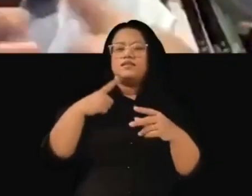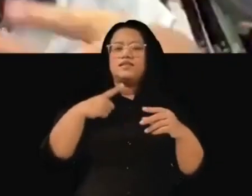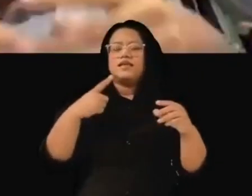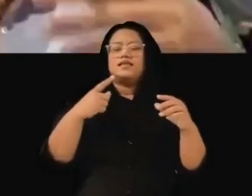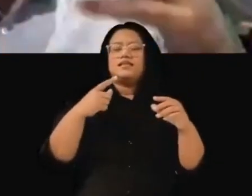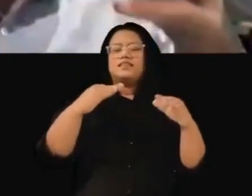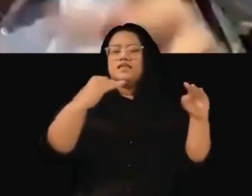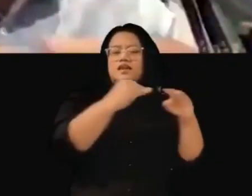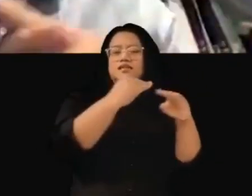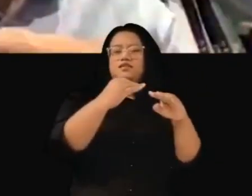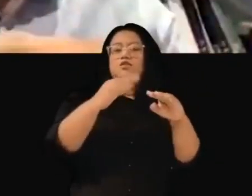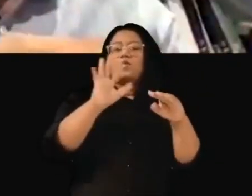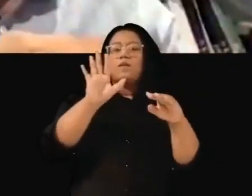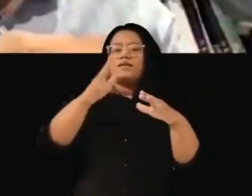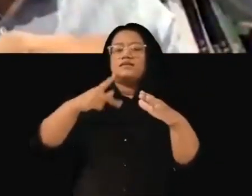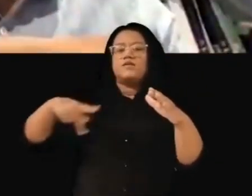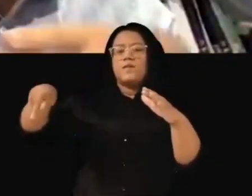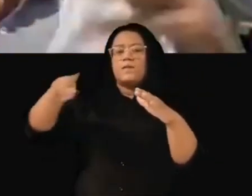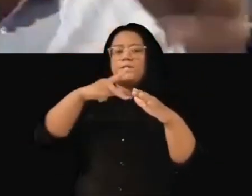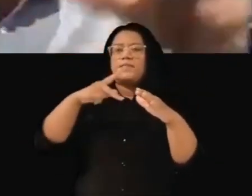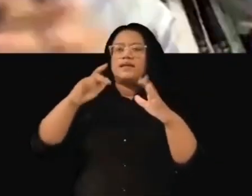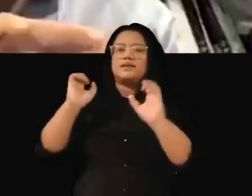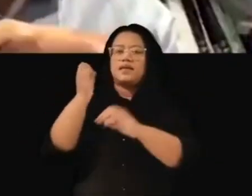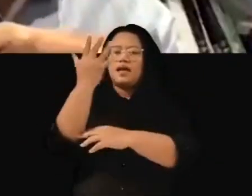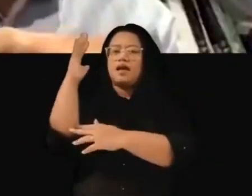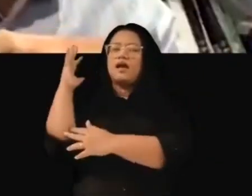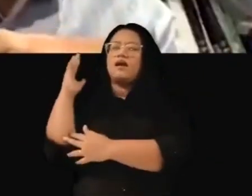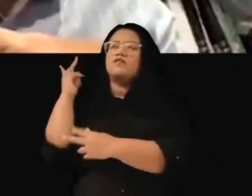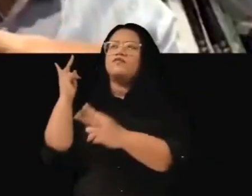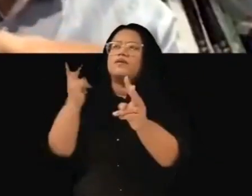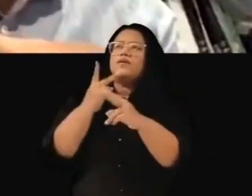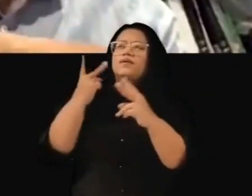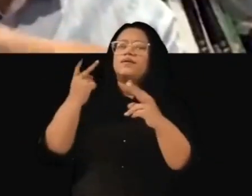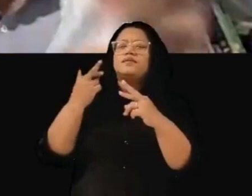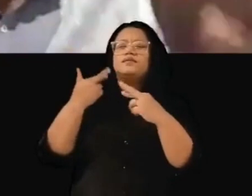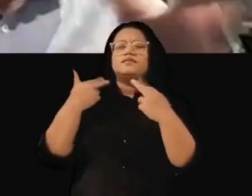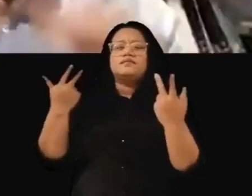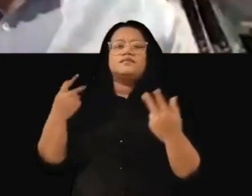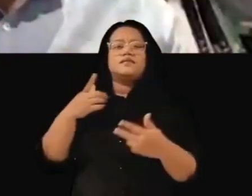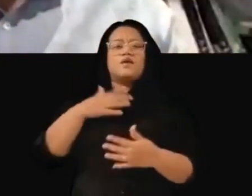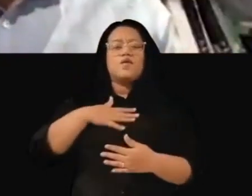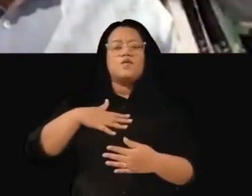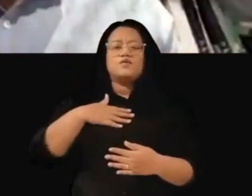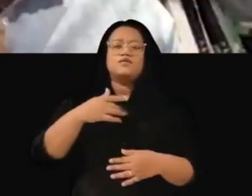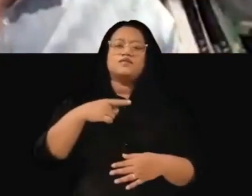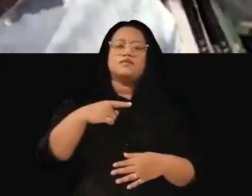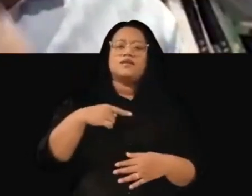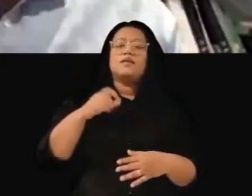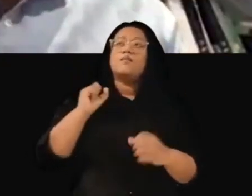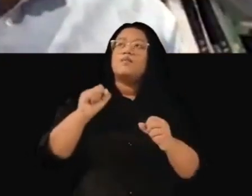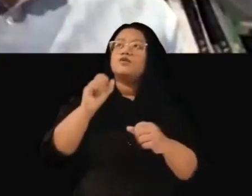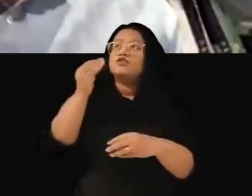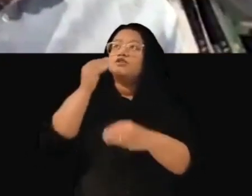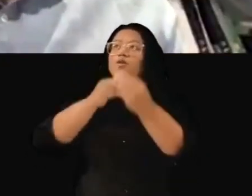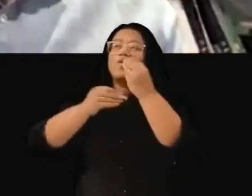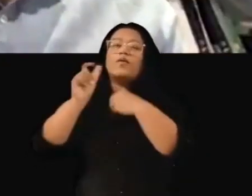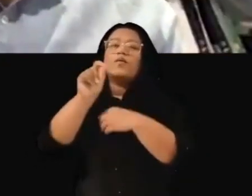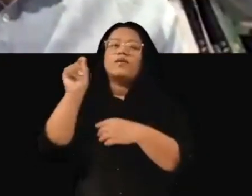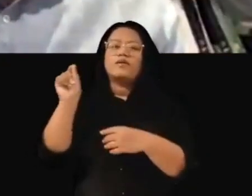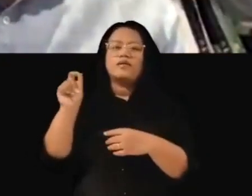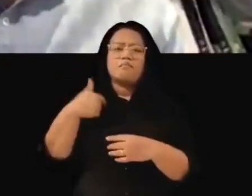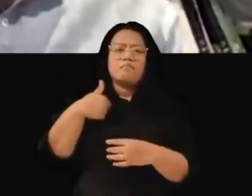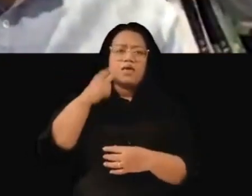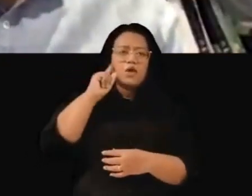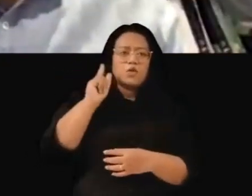vão perceber que a temperatura é mais amena, há uma diversidade de flores, enfim. E se eu falar, o que você pode comer aqui? Nem eu saberia dizer, inclusive, né? Ia